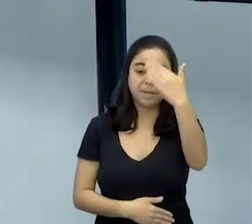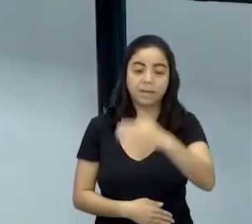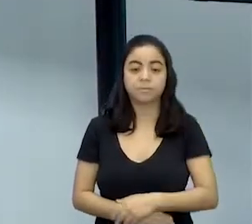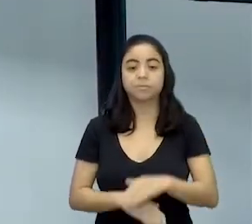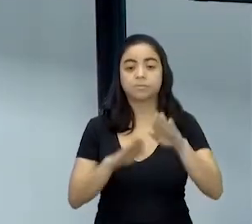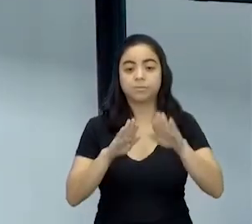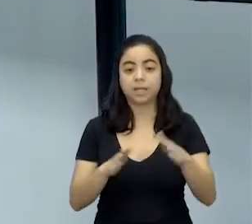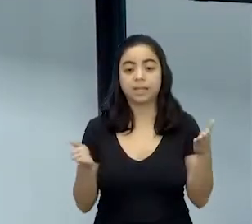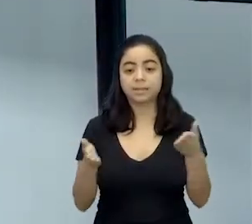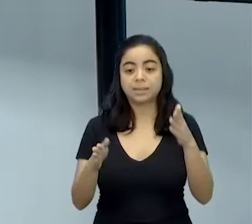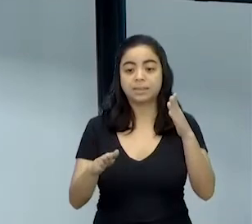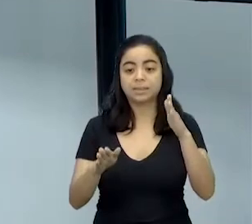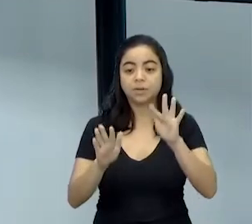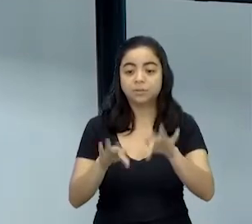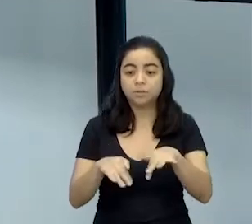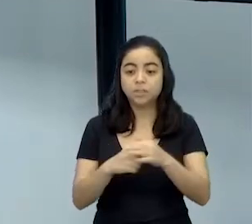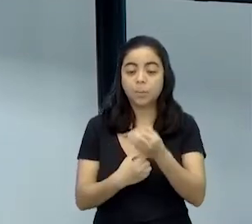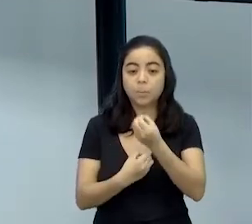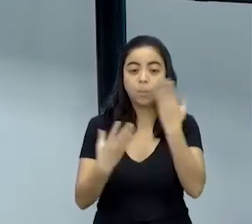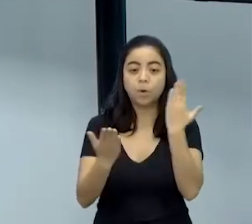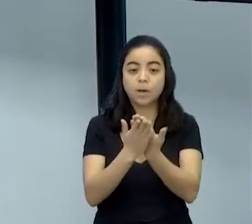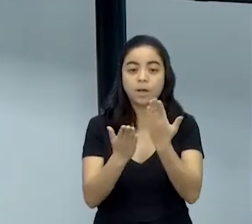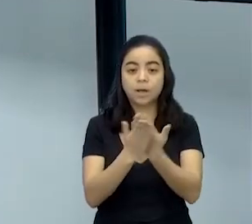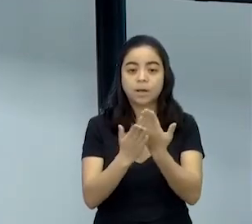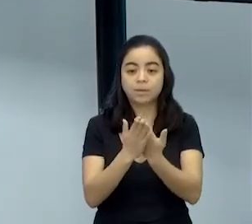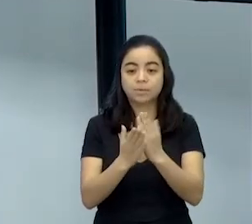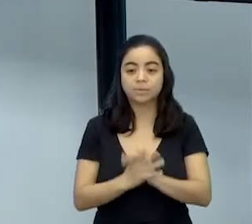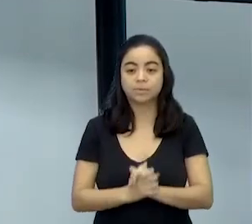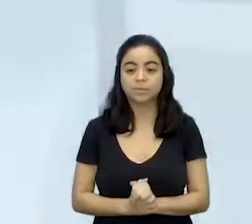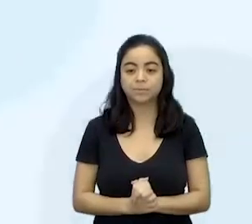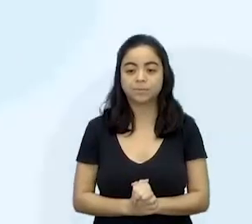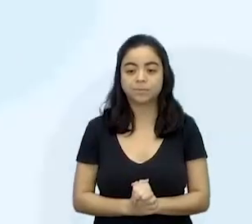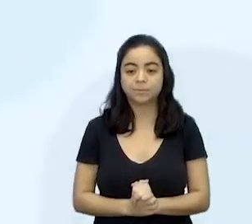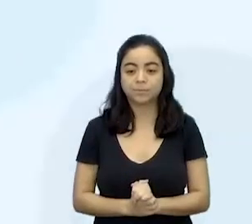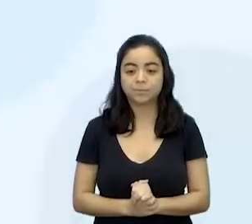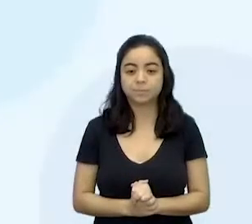ficado comigo até o final. Boa aula e bons estudos!